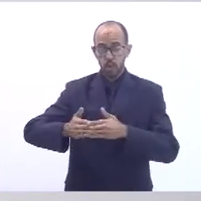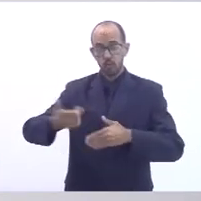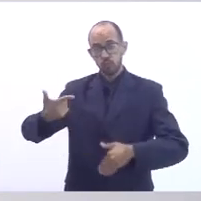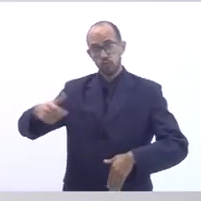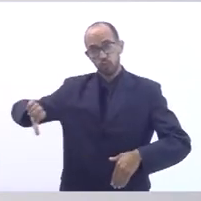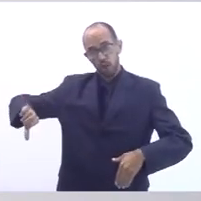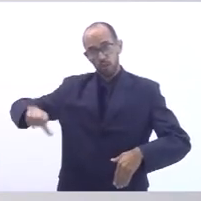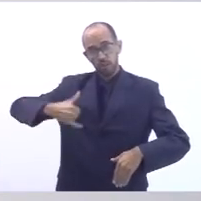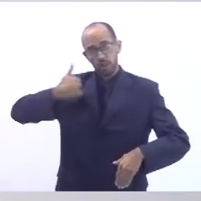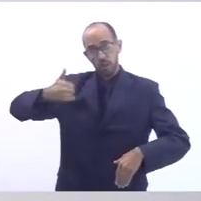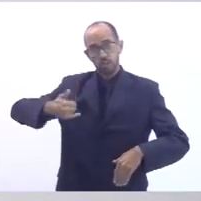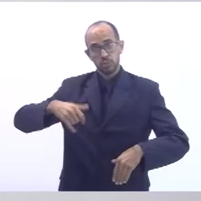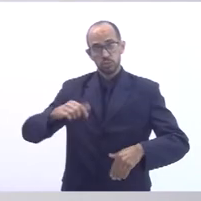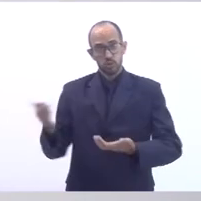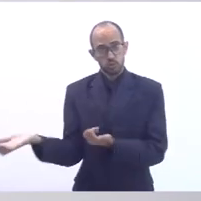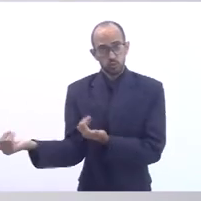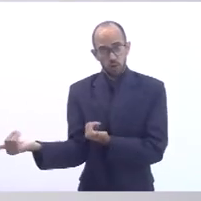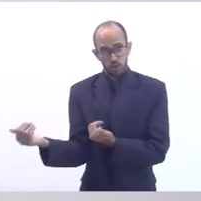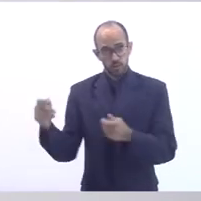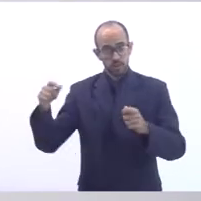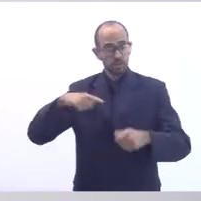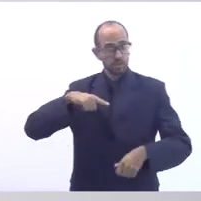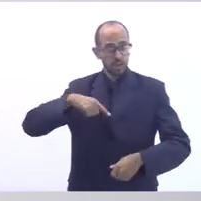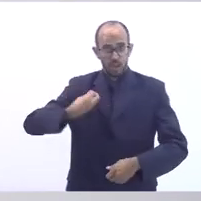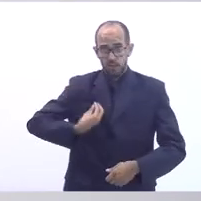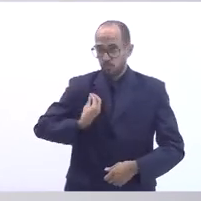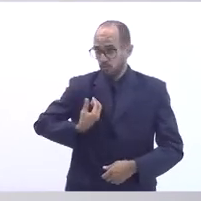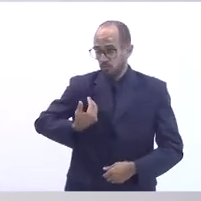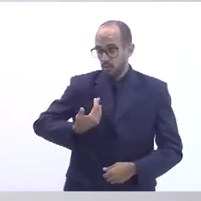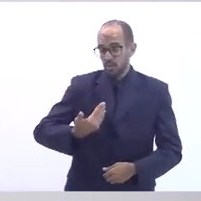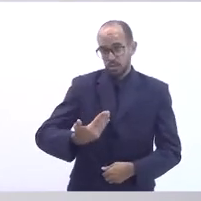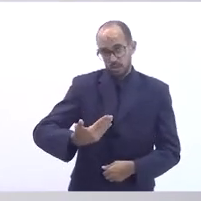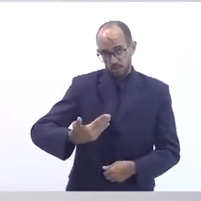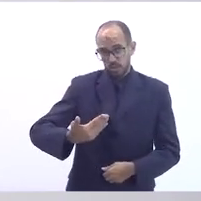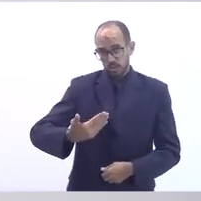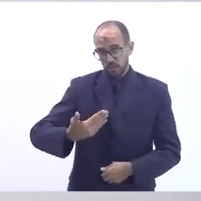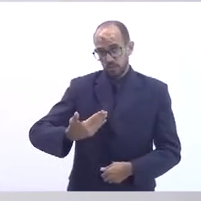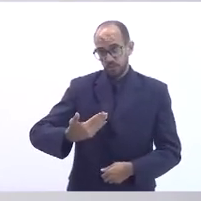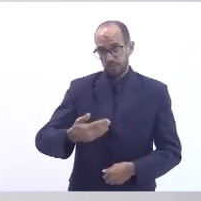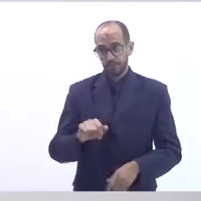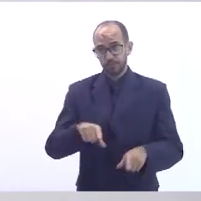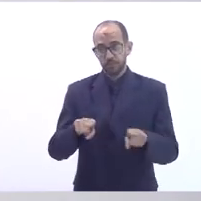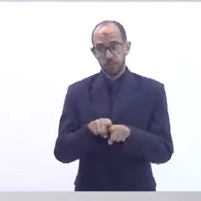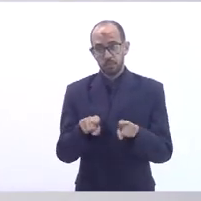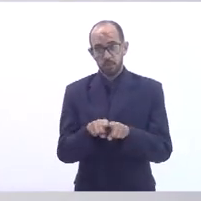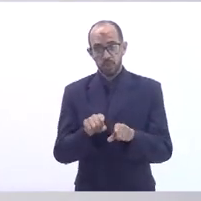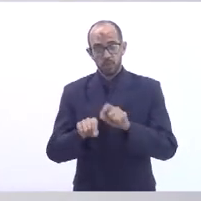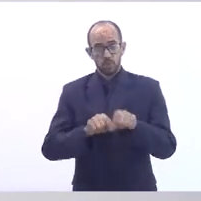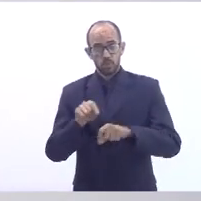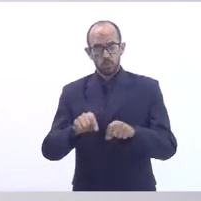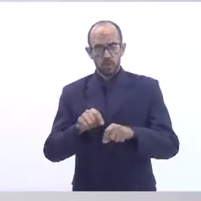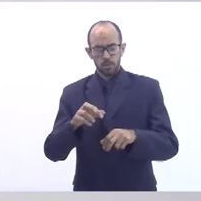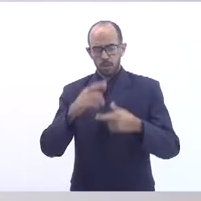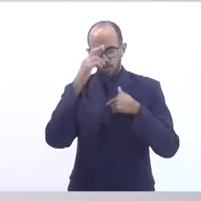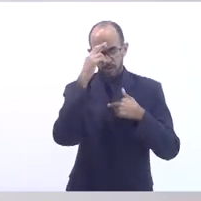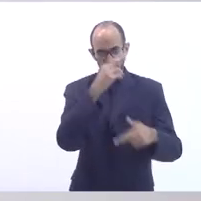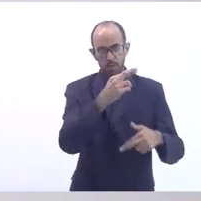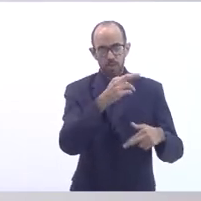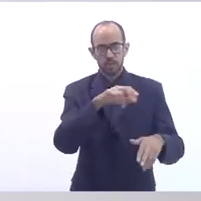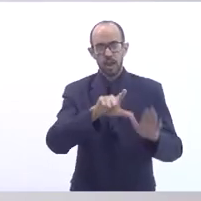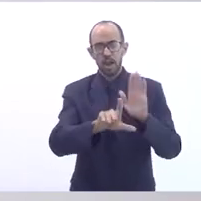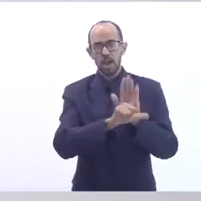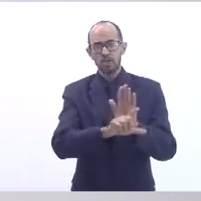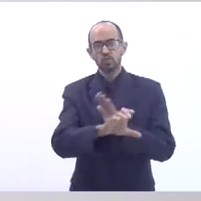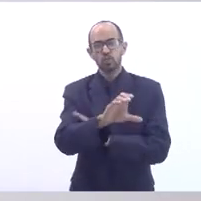vida inteira pela frente e eu compe mais uma vez também lutar pelo cumprimento da lei de Custódia né